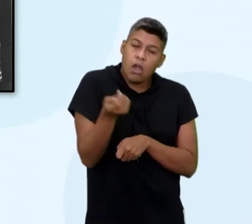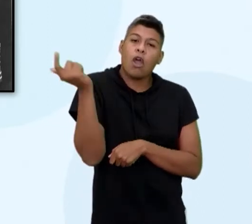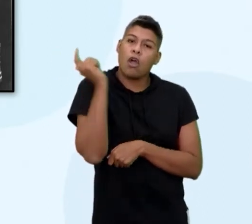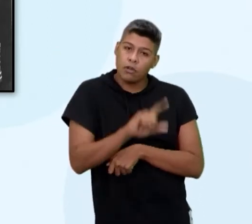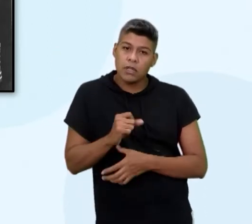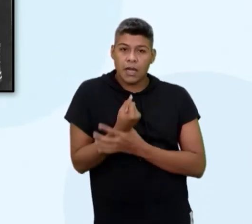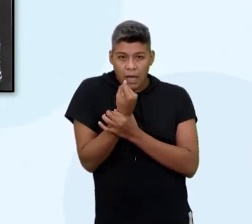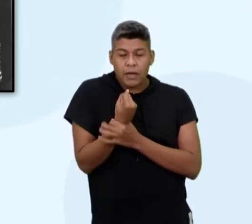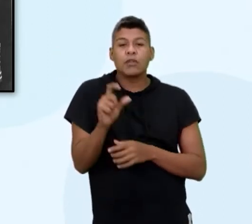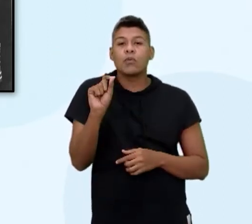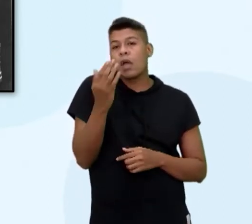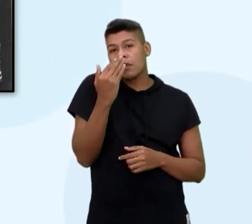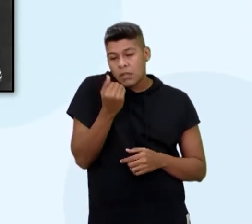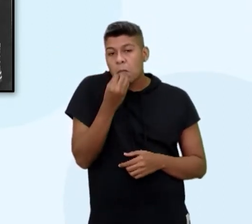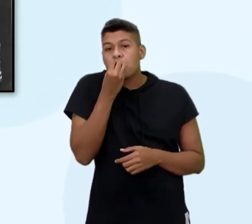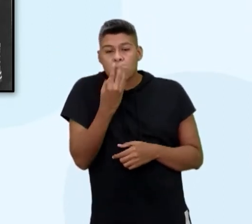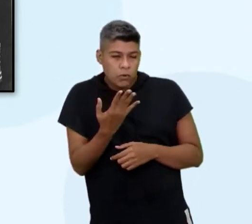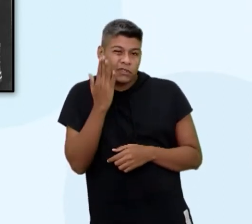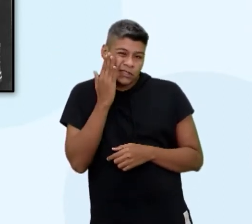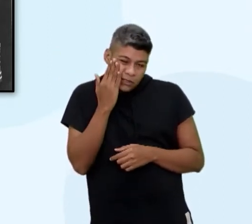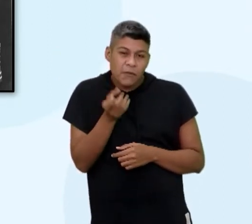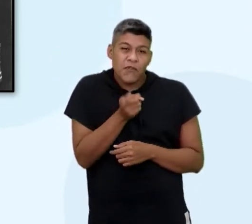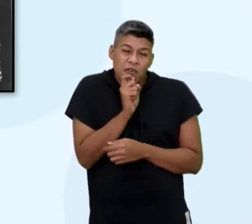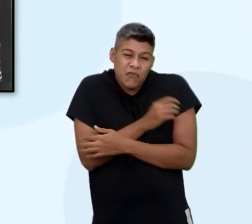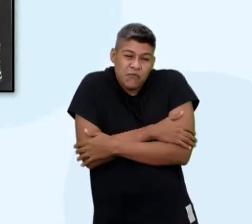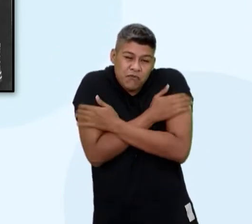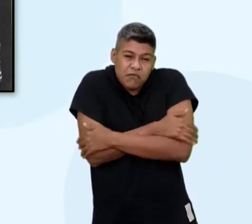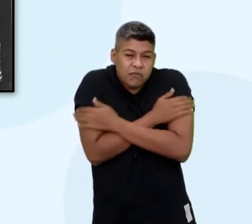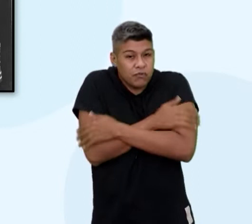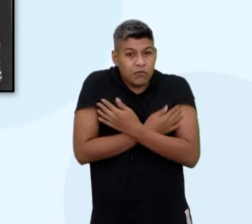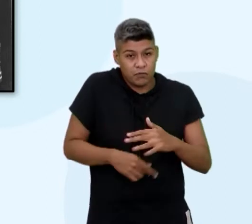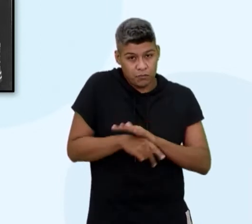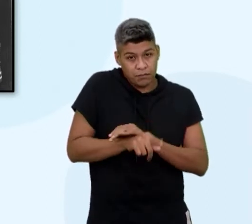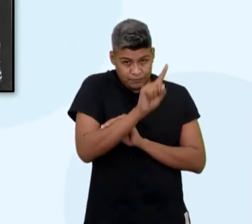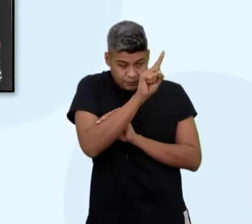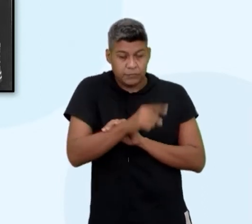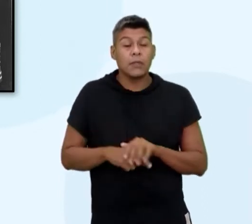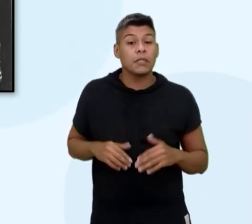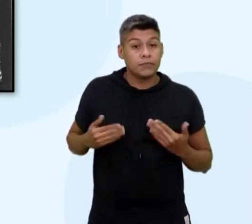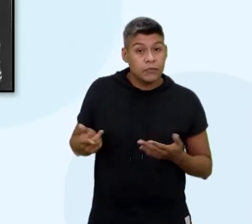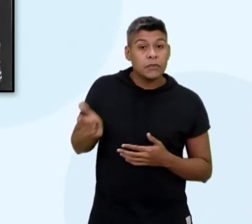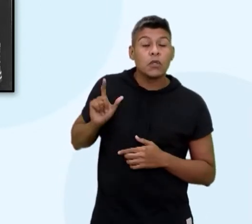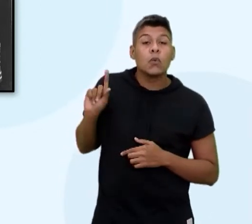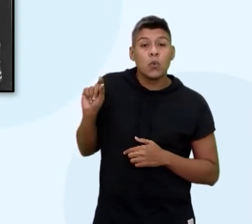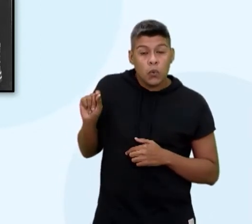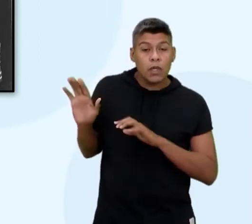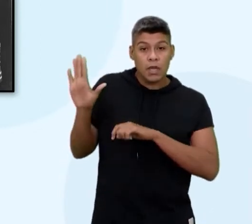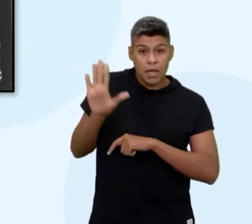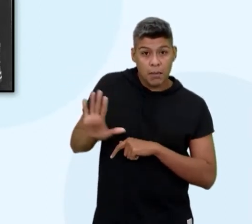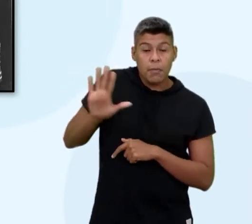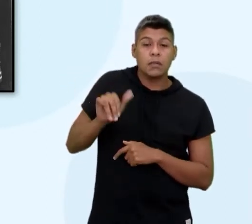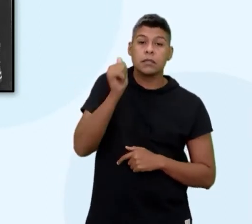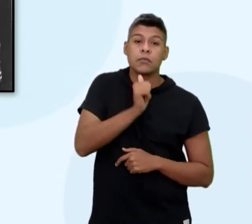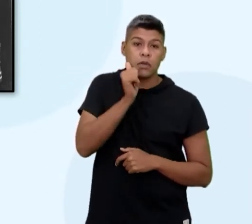garante uma boa alimentação mesmo no rigoroso inverno do Ártico. E aqui eu tenho uma imagem de